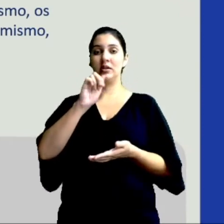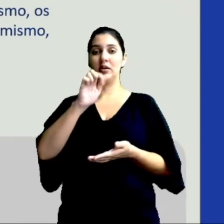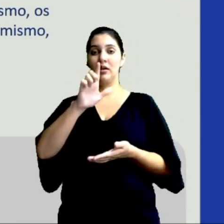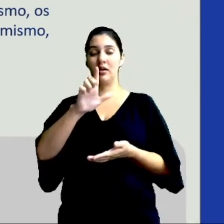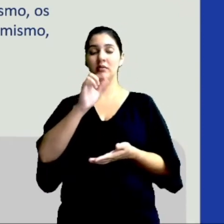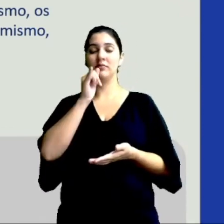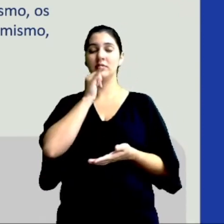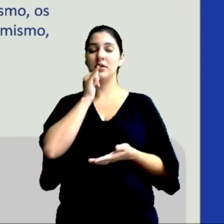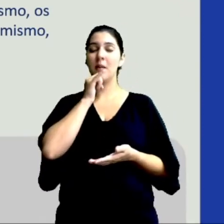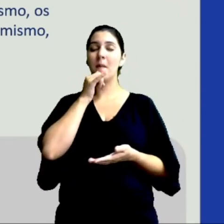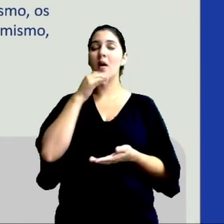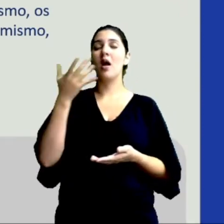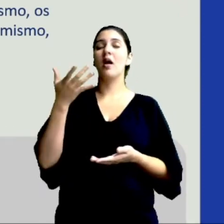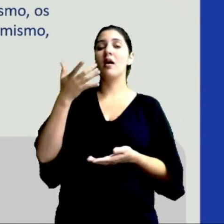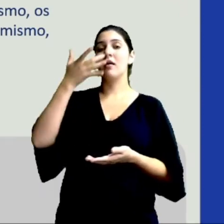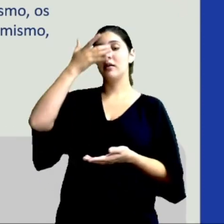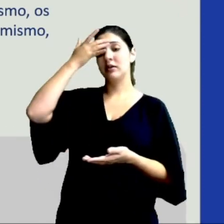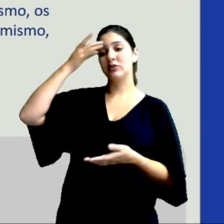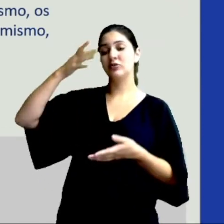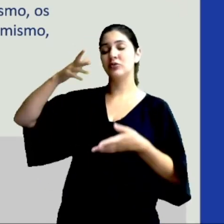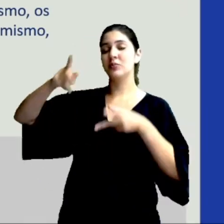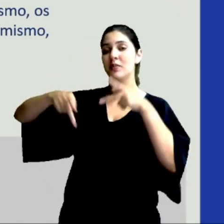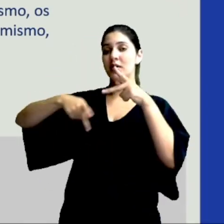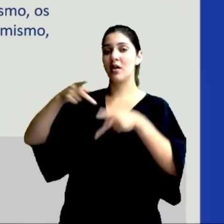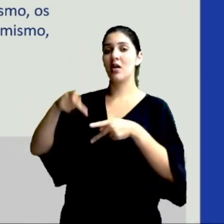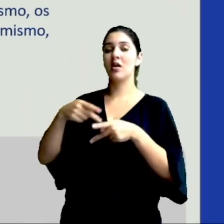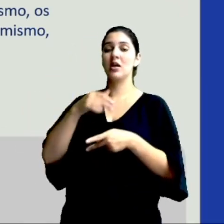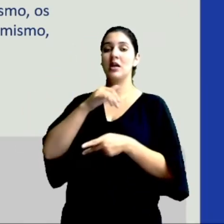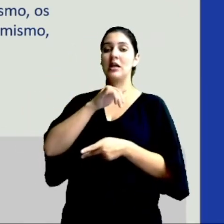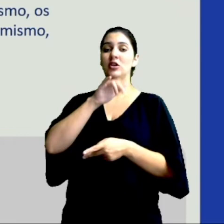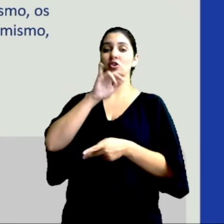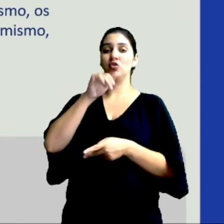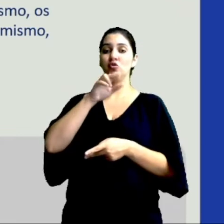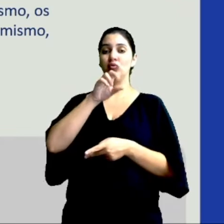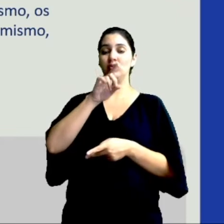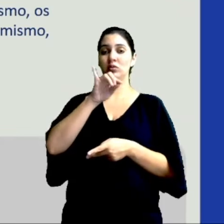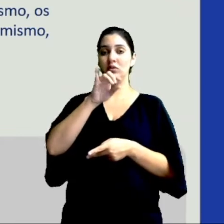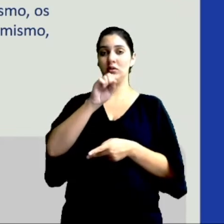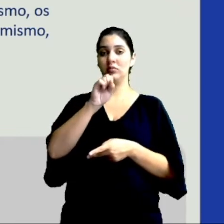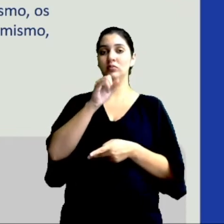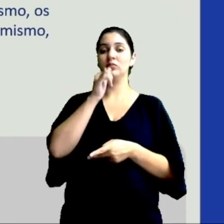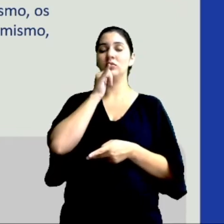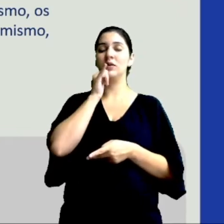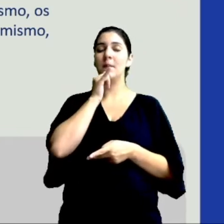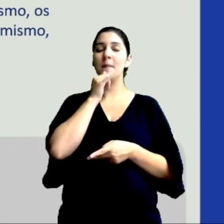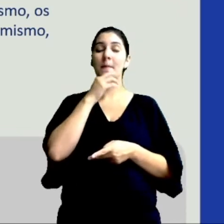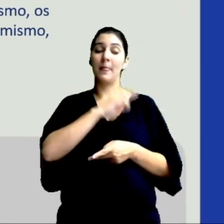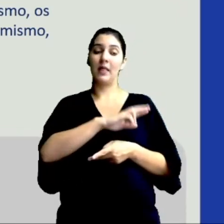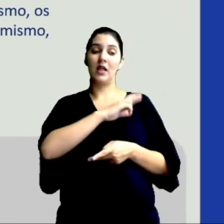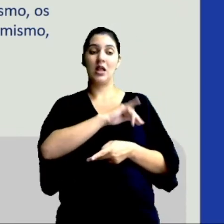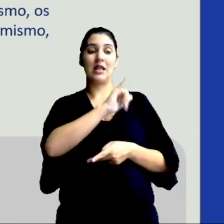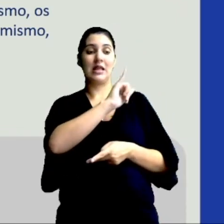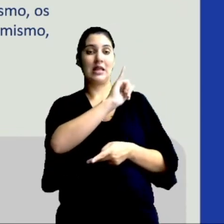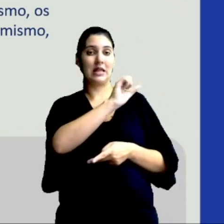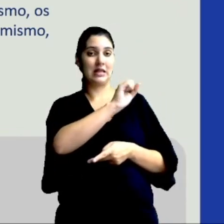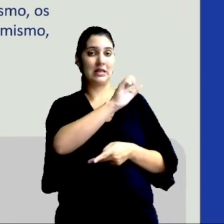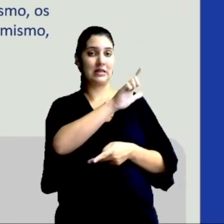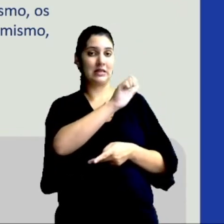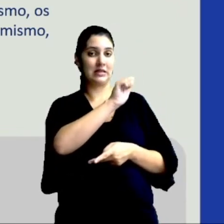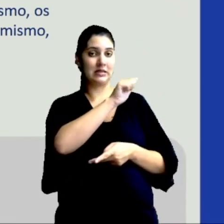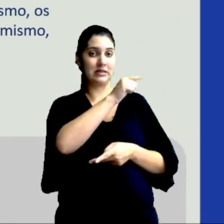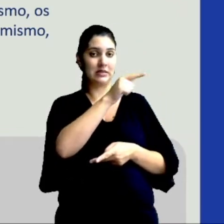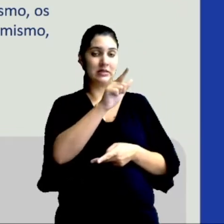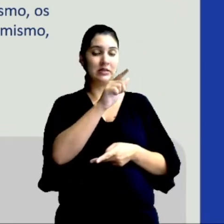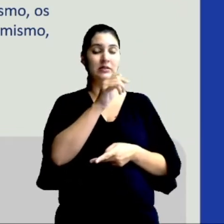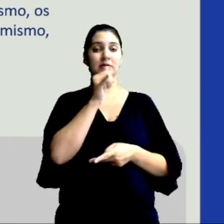segue o judaísmo, os povos do Oriente Médio professam predominantemente o islamismo, religião composta principalmente pelas